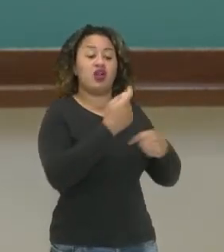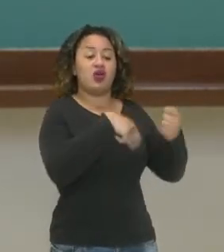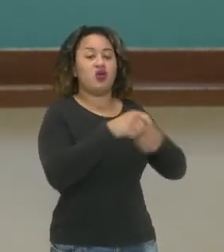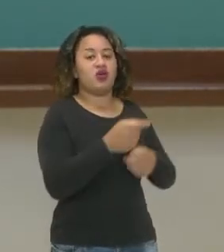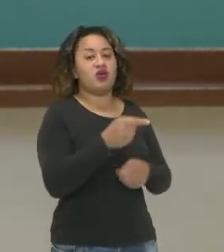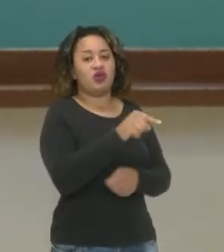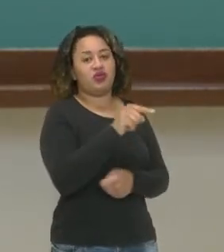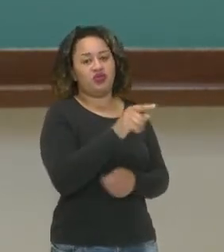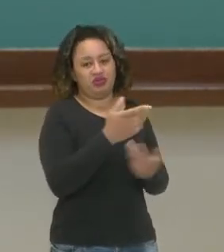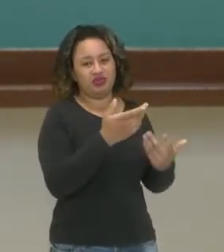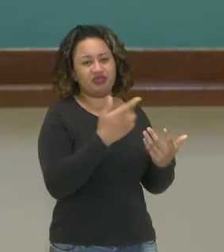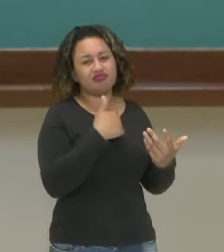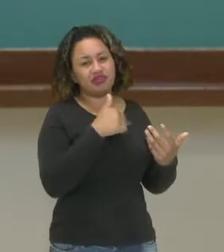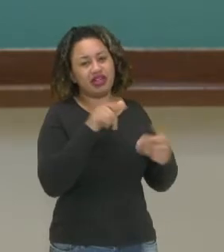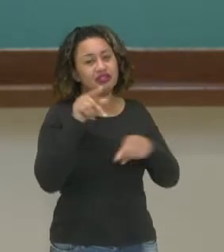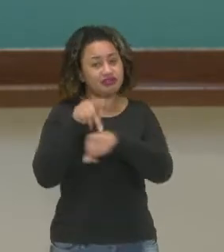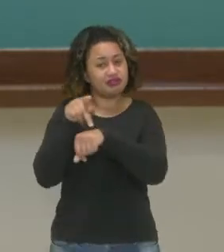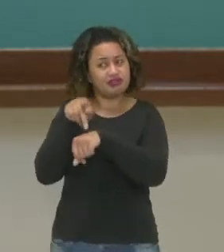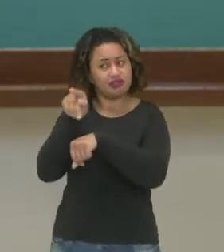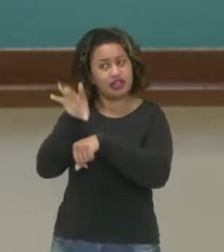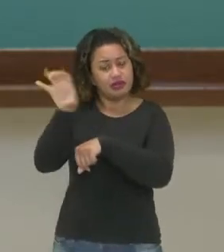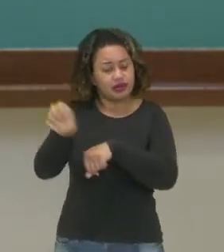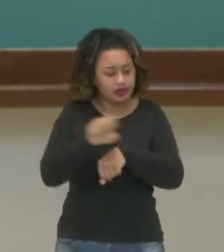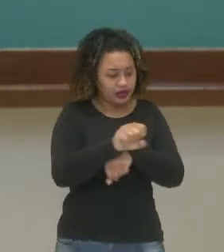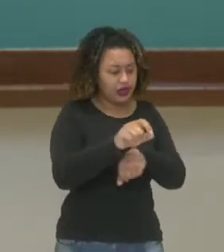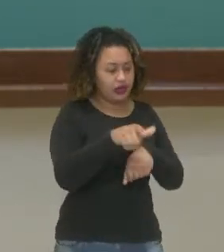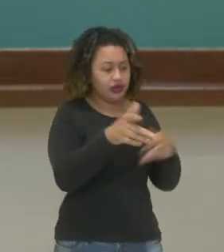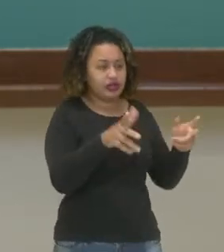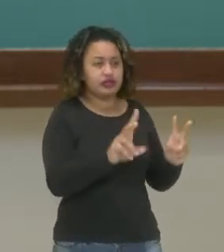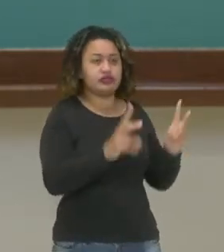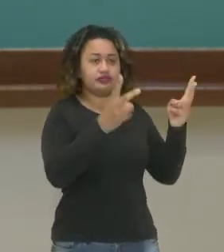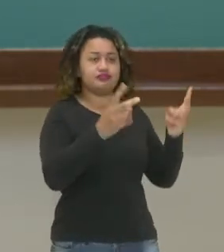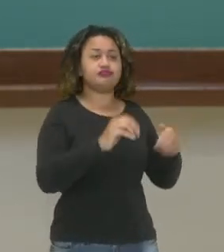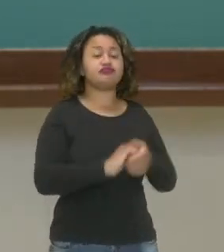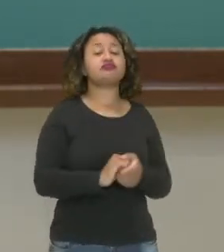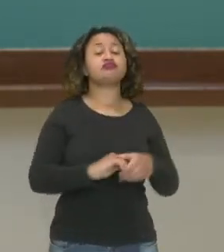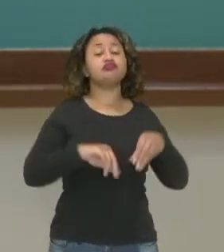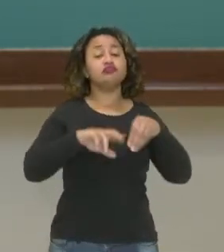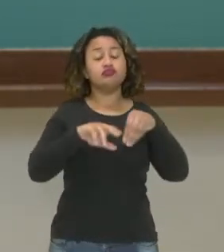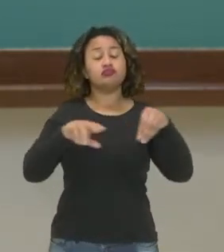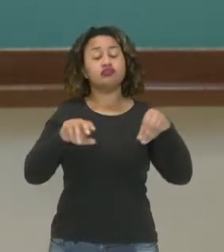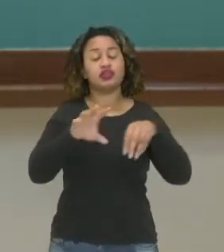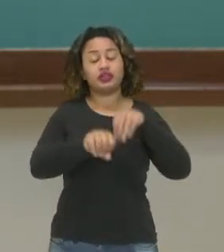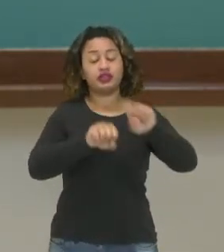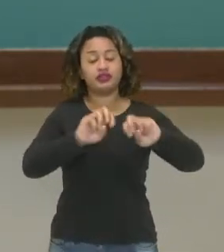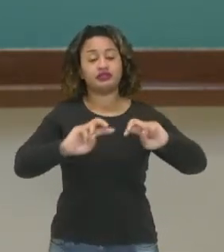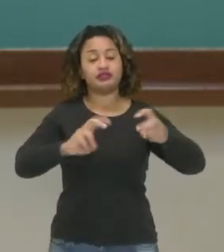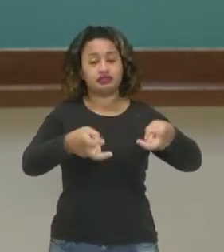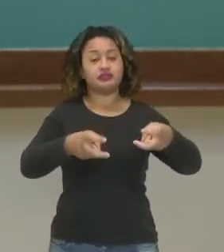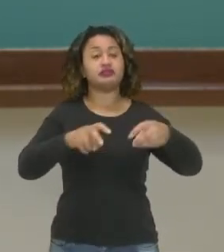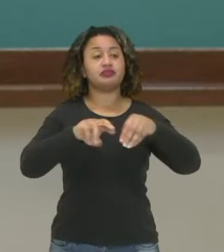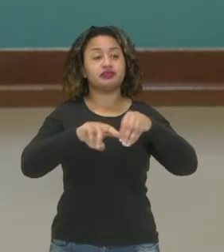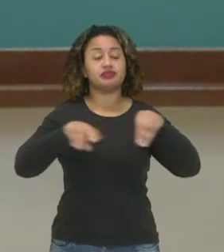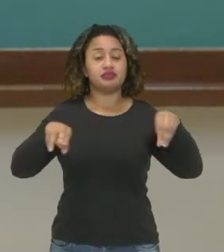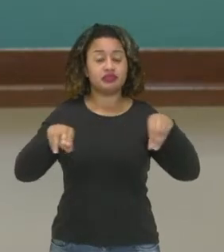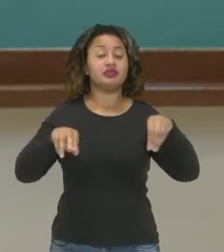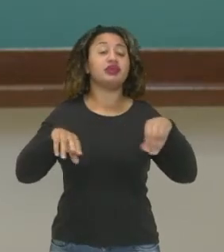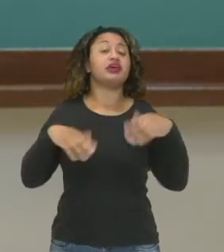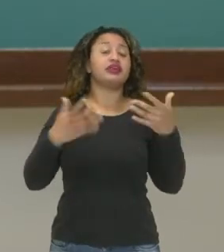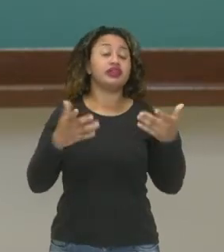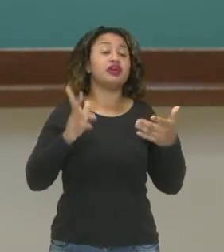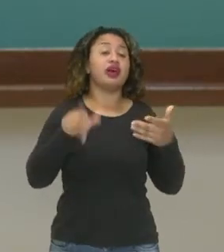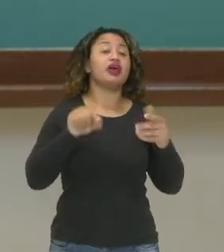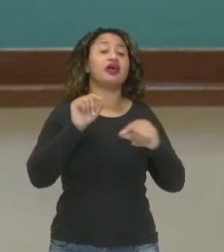é importante. E quando a gente está falando aqui de extrativismo mineral, então e ele tem um valor econômico, automaticamente estamos